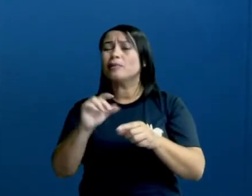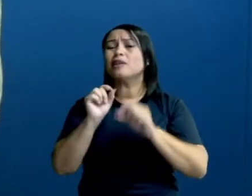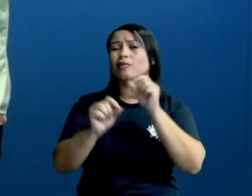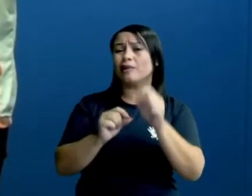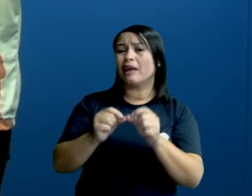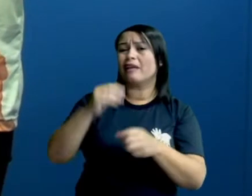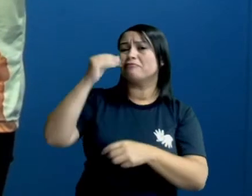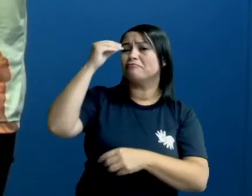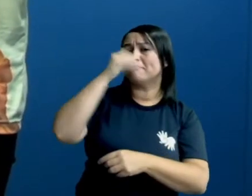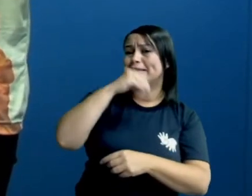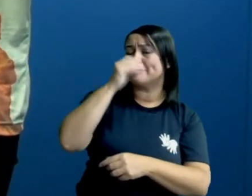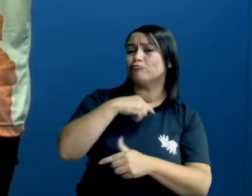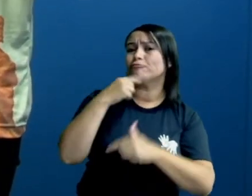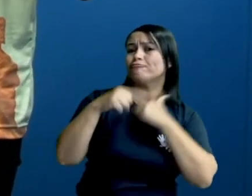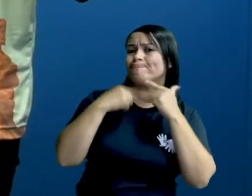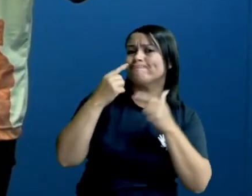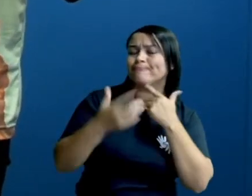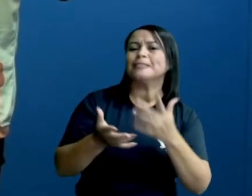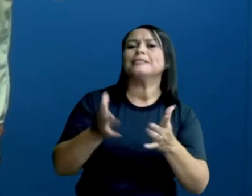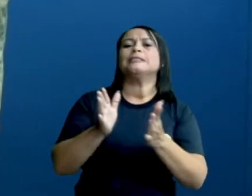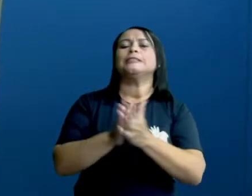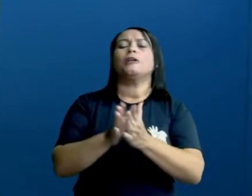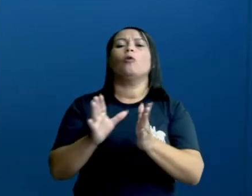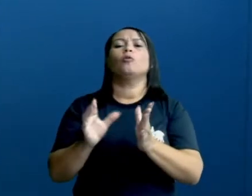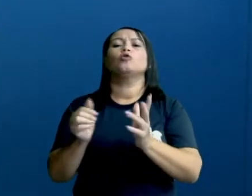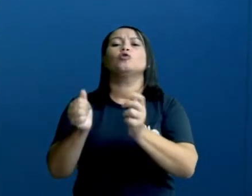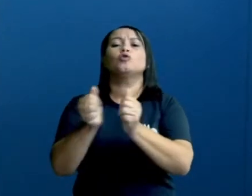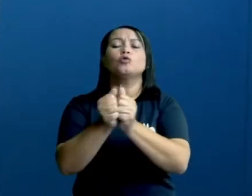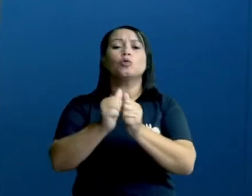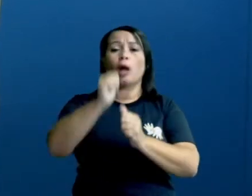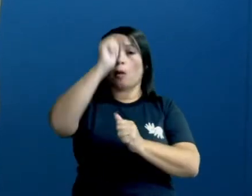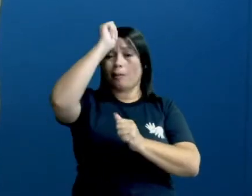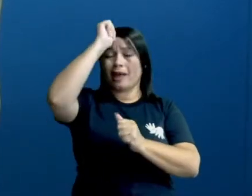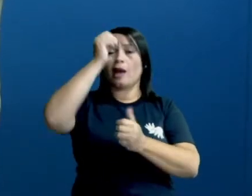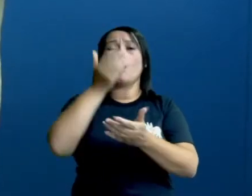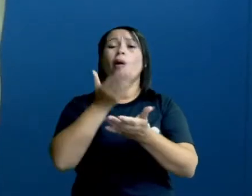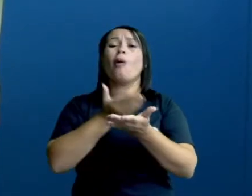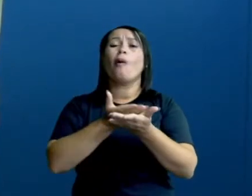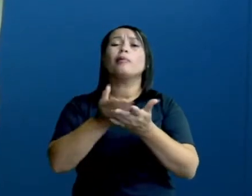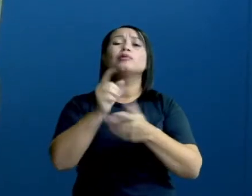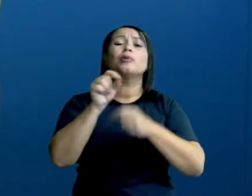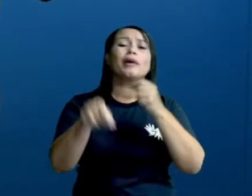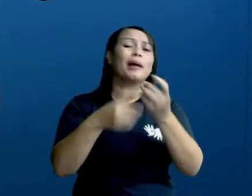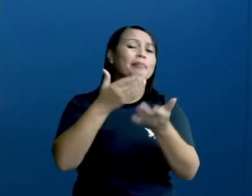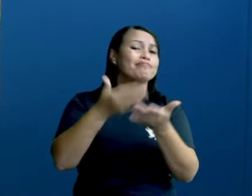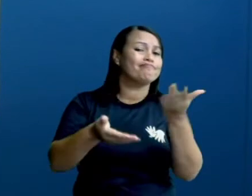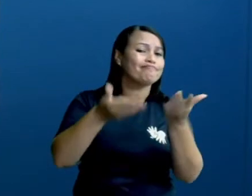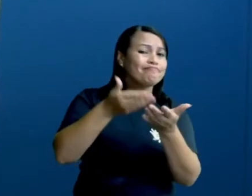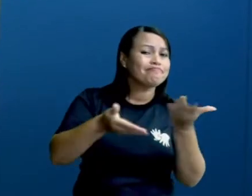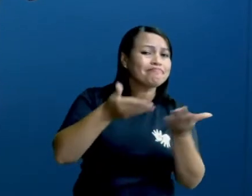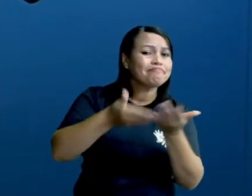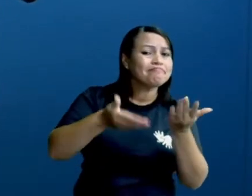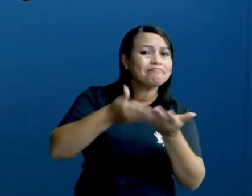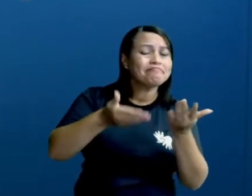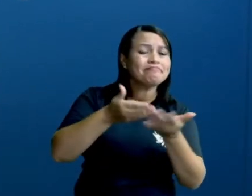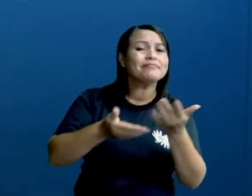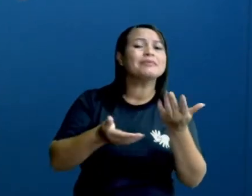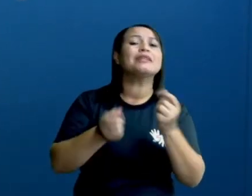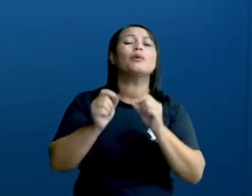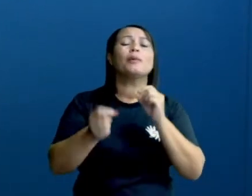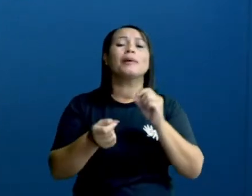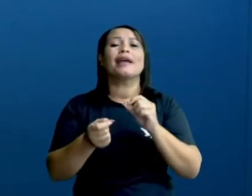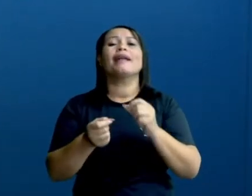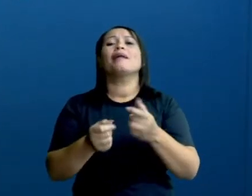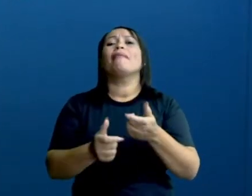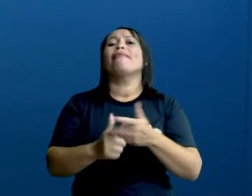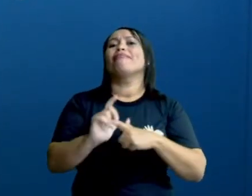Eles começam, a Companhia das Índias Ocidentais, ela começa a se enfraquecer, ela começa a se endividar, certo? Então, ela começa a